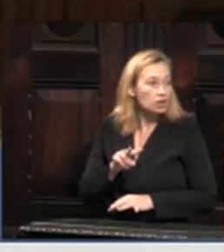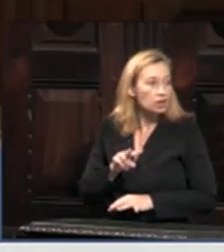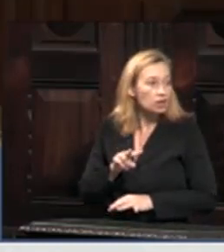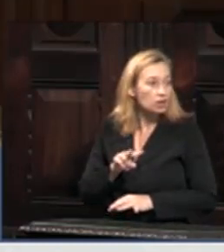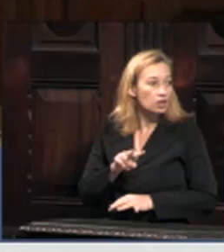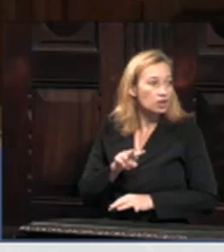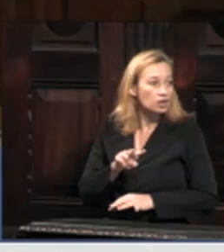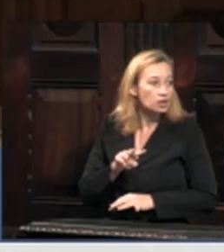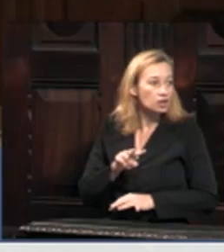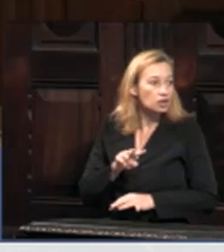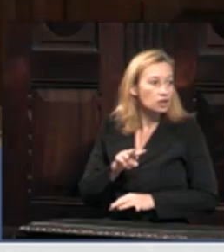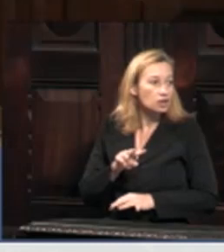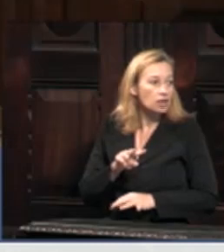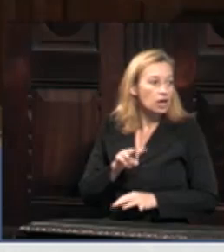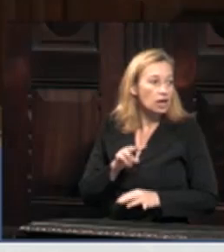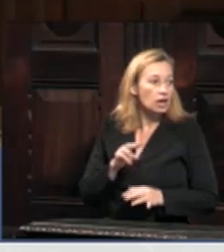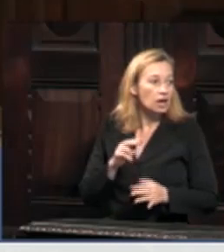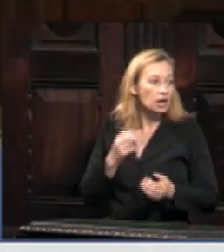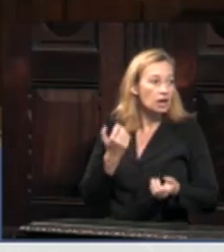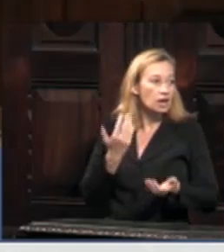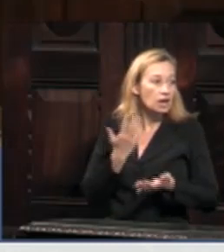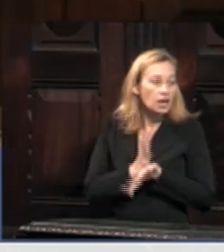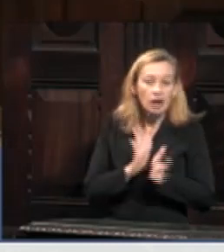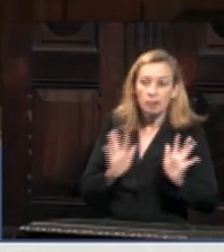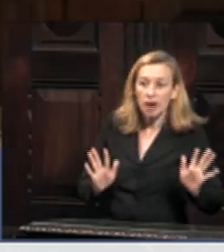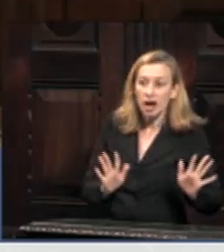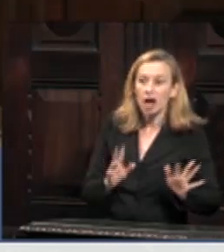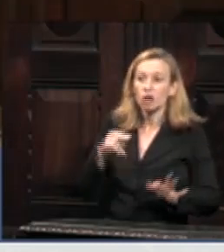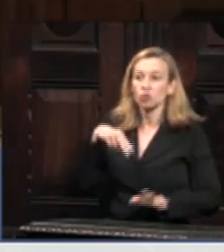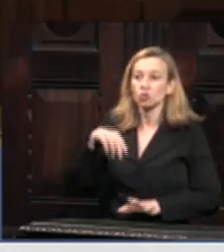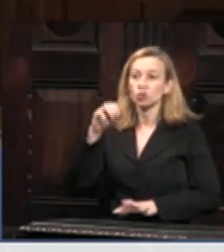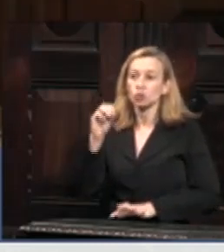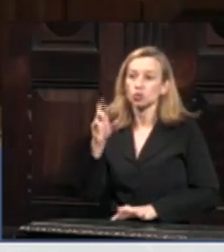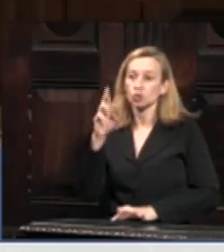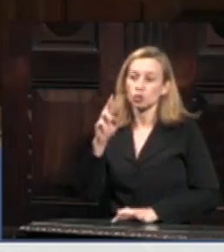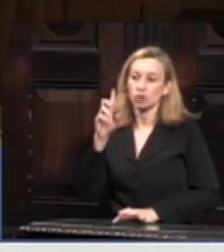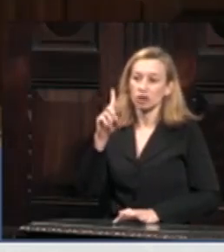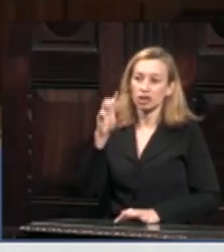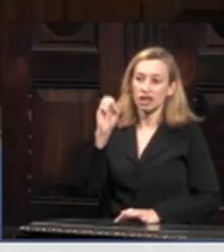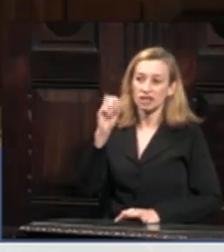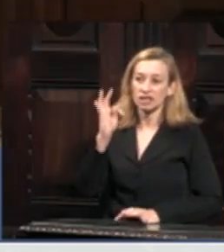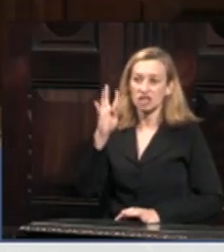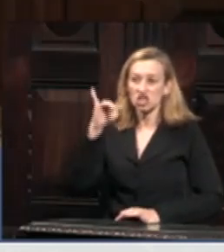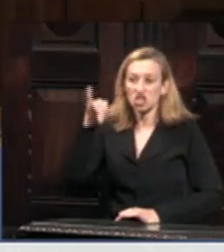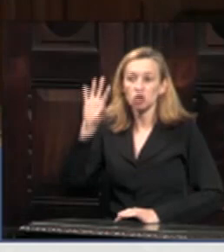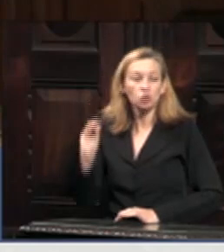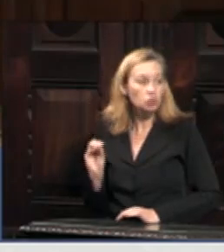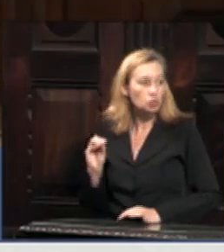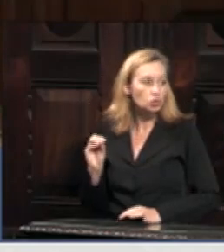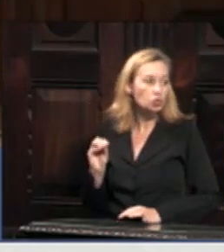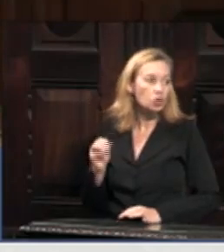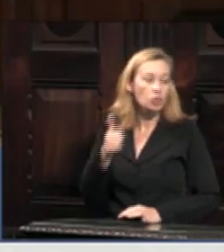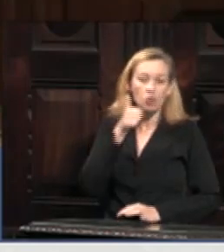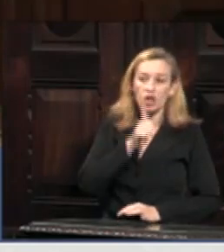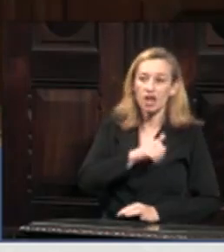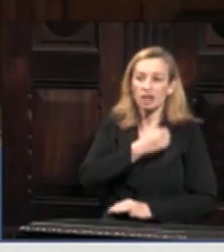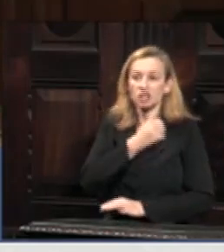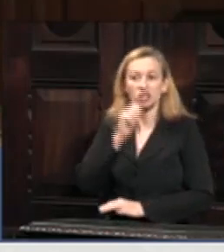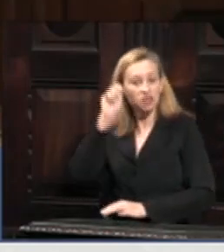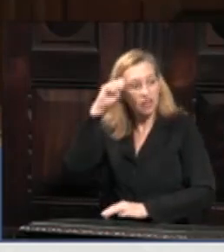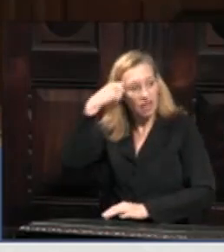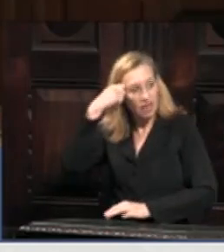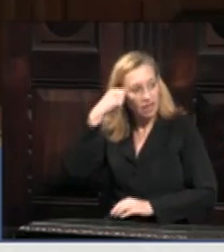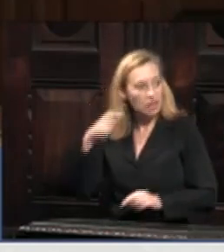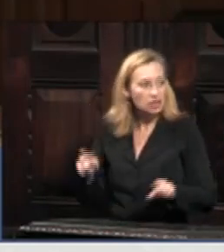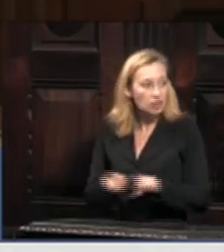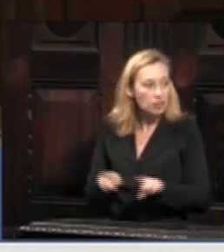coitadismo dos nordestinos, das mulheres, dos negros e da comunidade LGBT, no seu programa